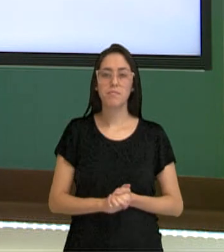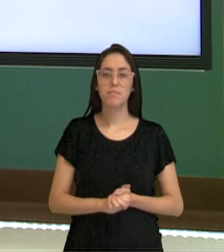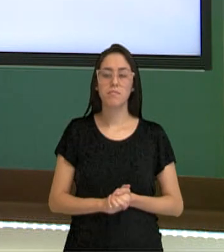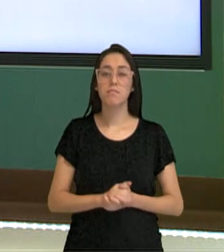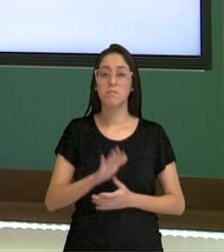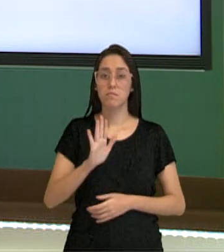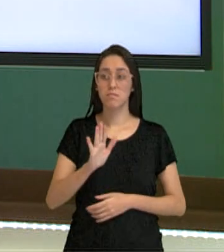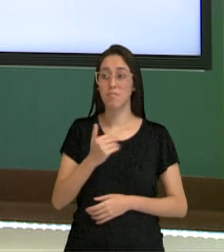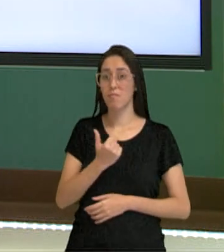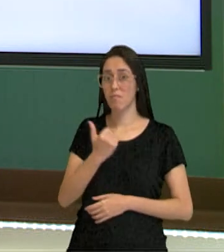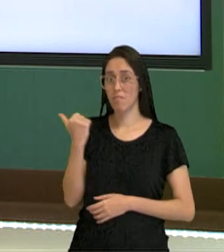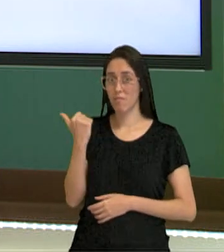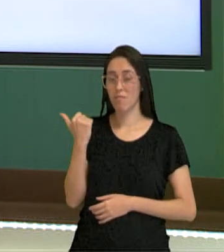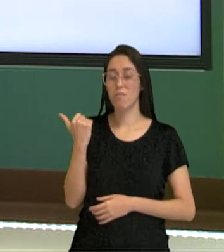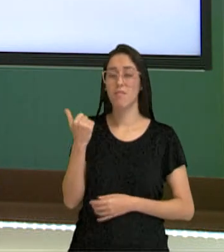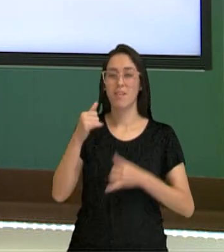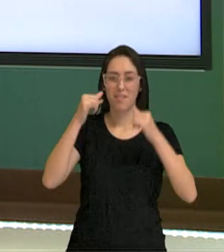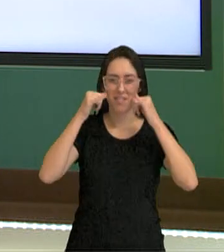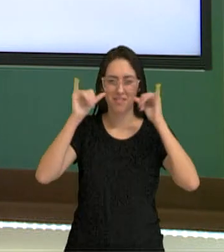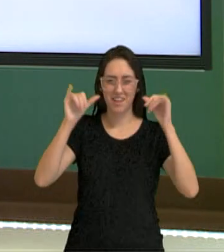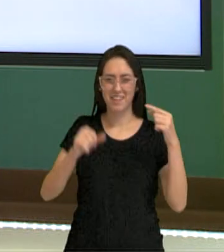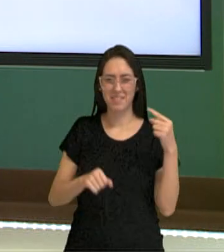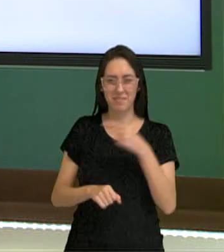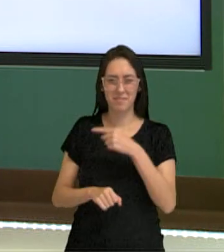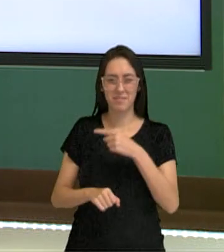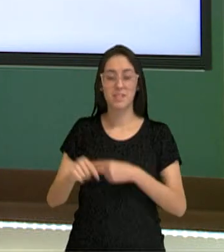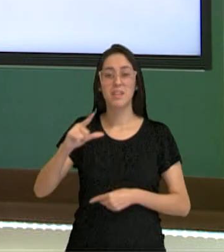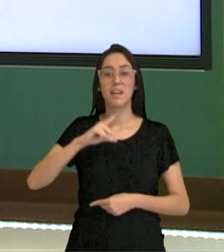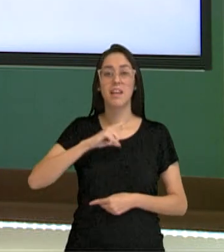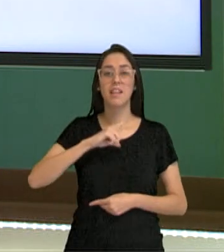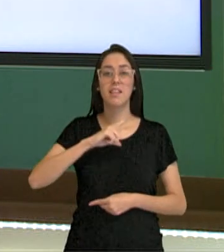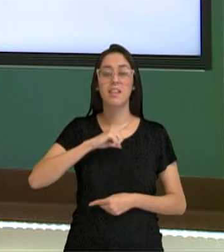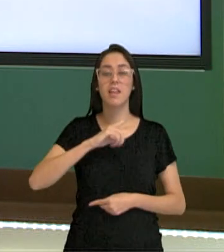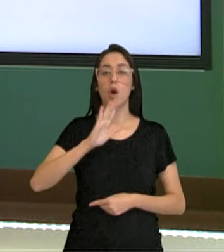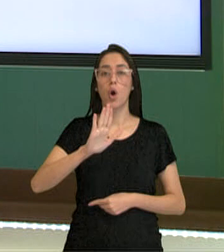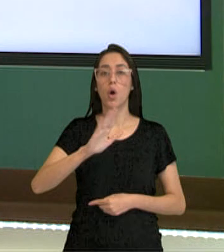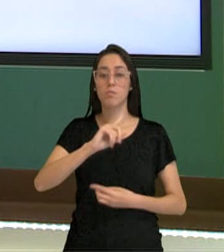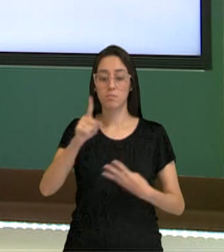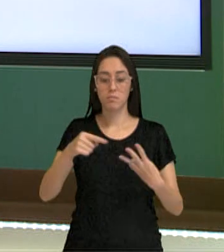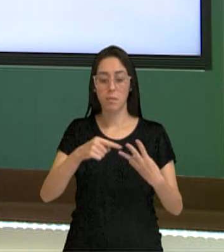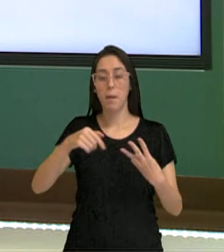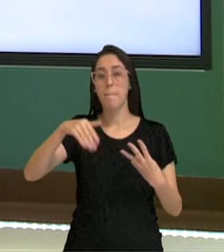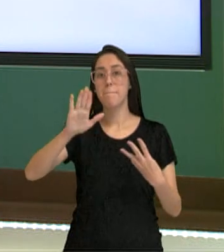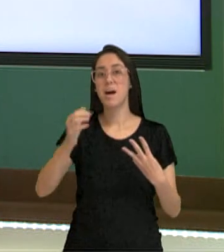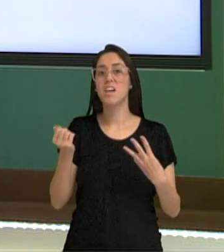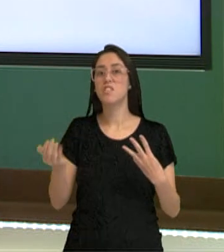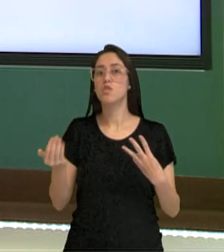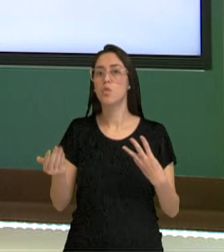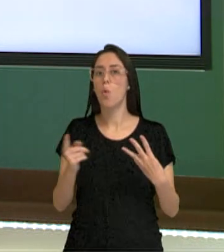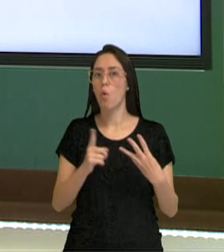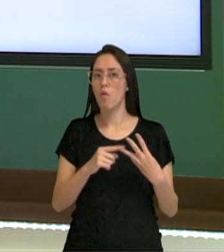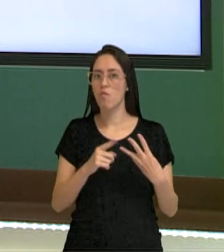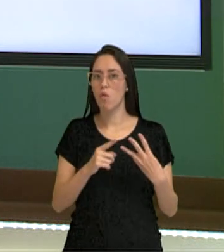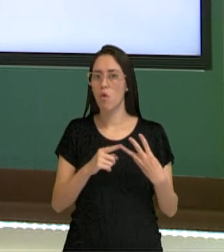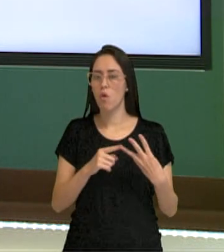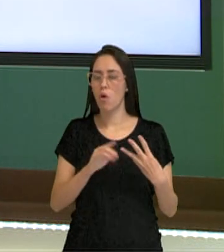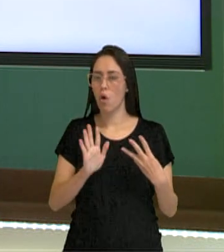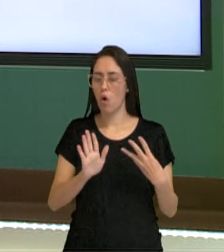esse problema das vacas está baseado na quantidade que o irmão mais novo recebeu. Olha aqui, ó.